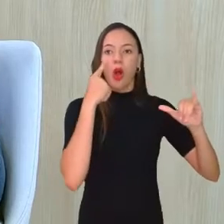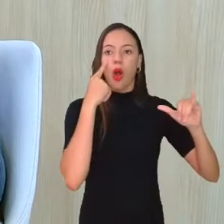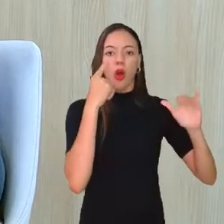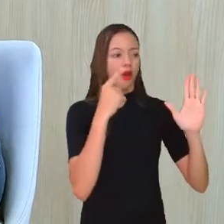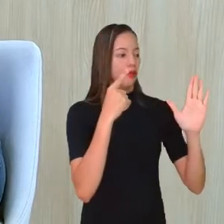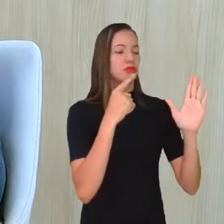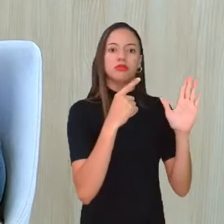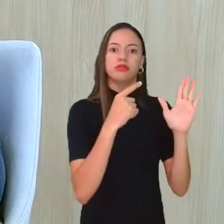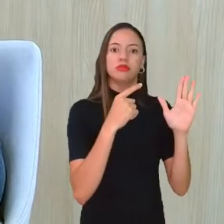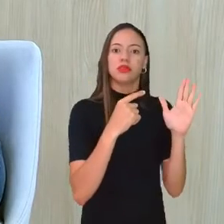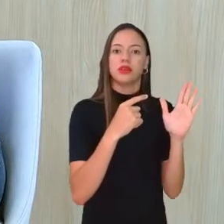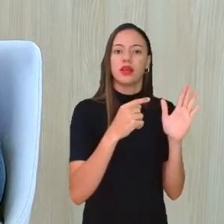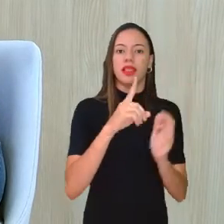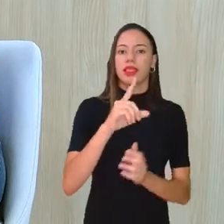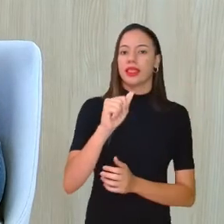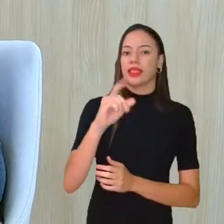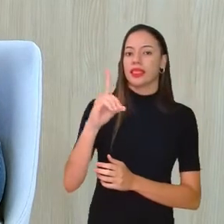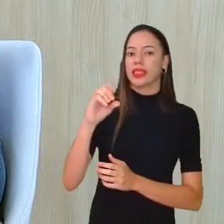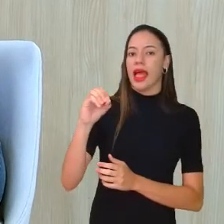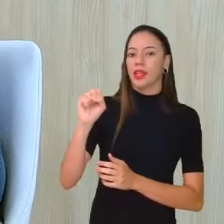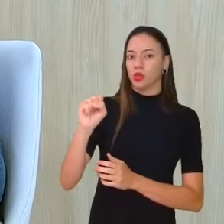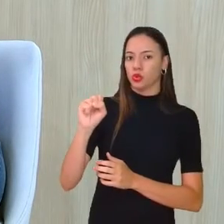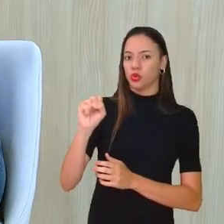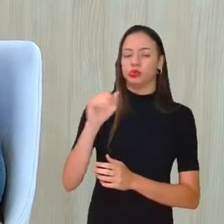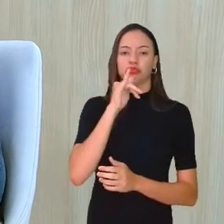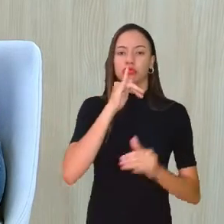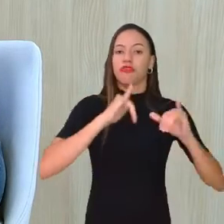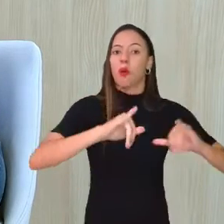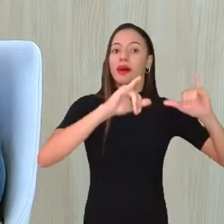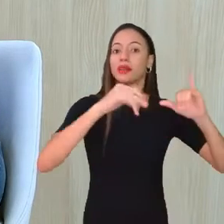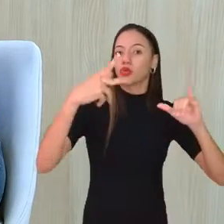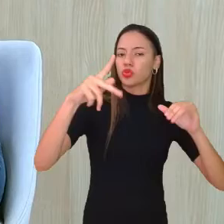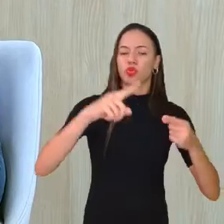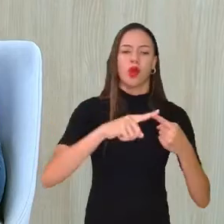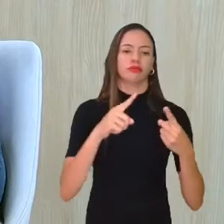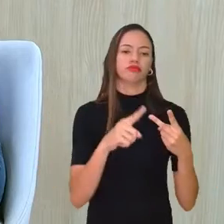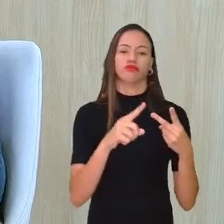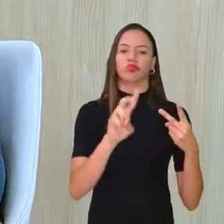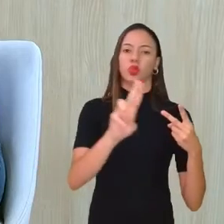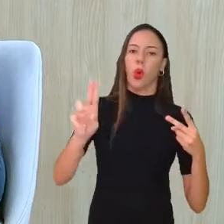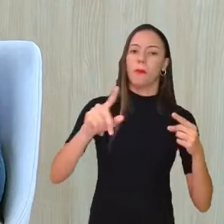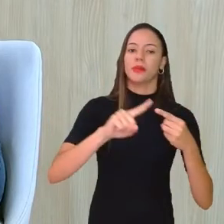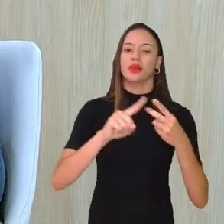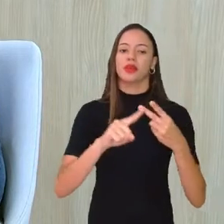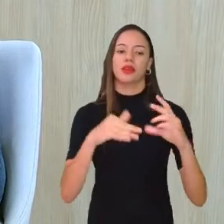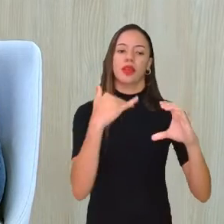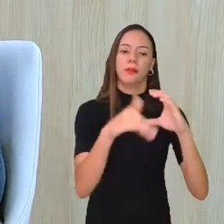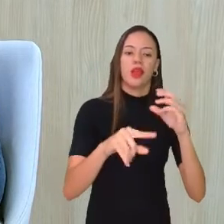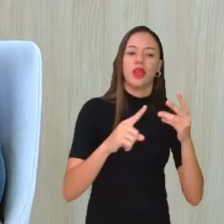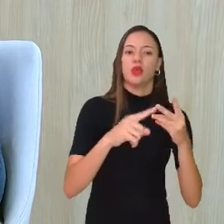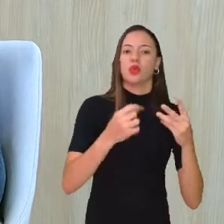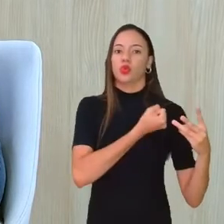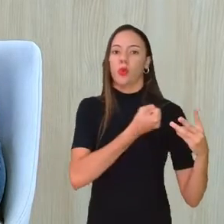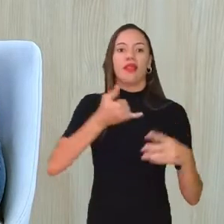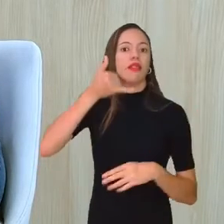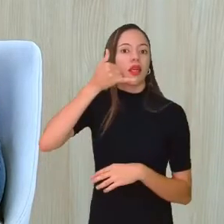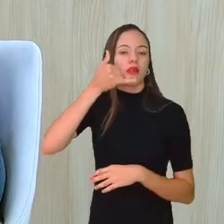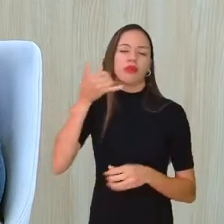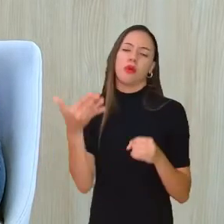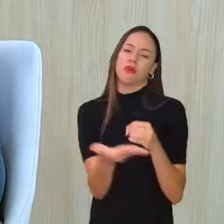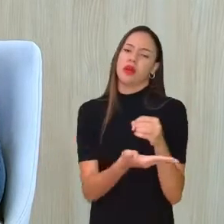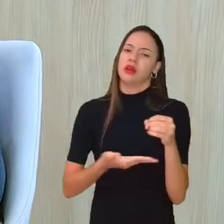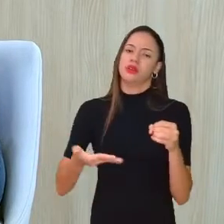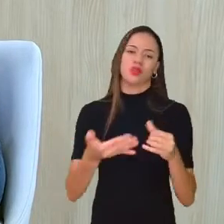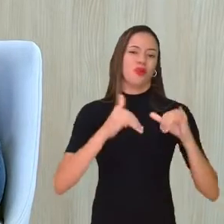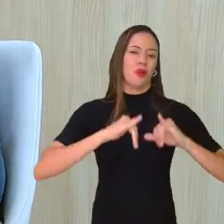dali. Sejam os seus dados, o seu nome, o seu e-mail, o seu número de telefone, esse é o básico,